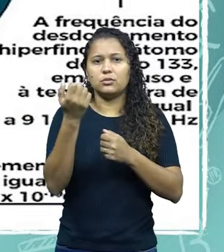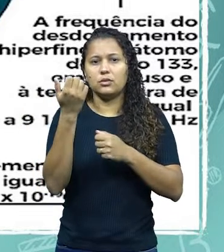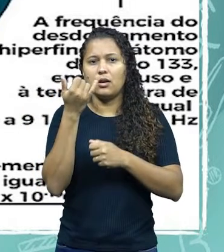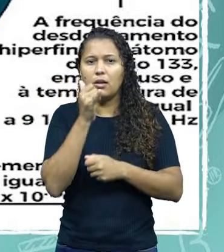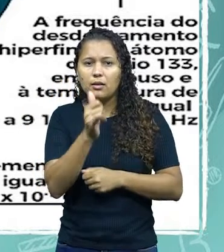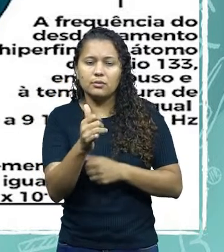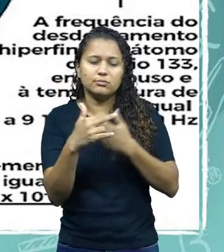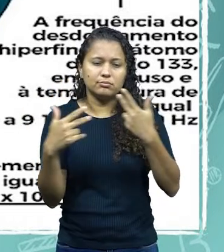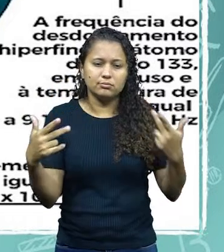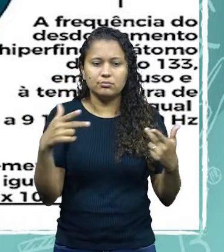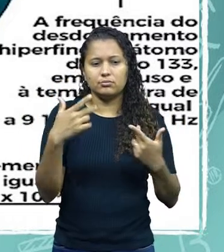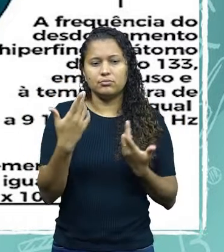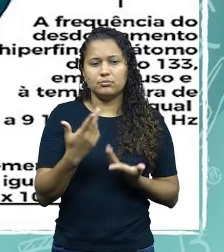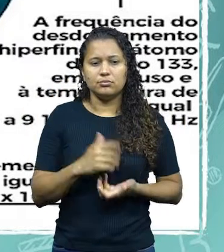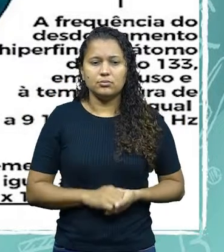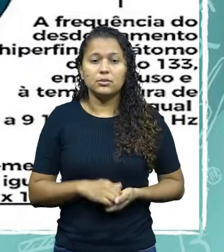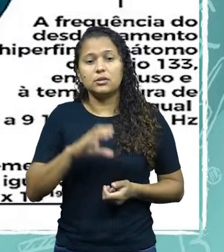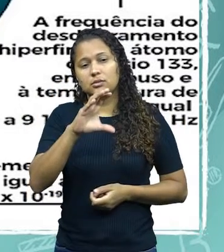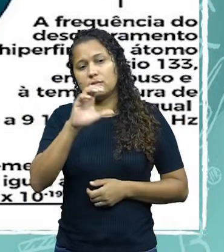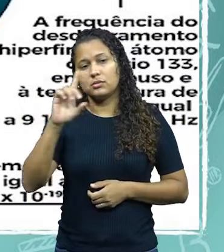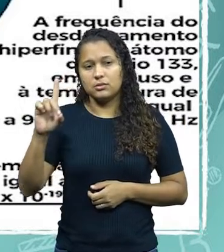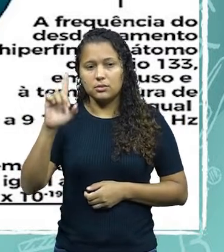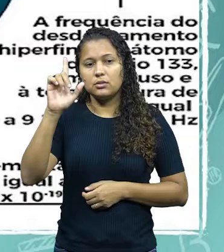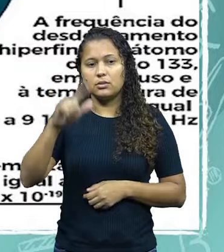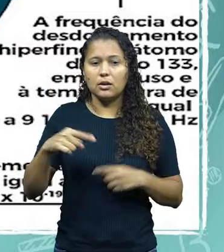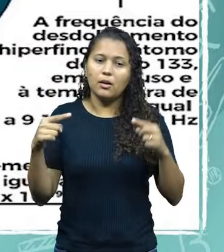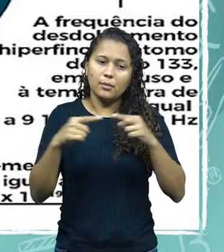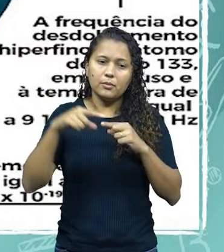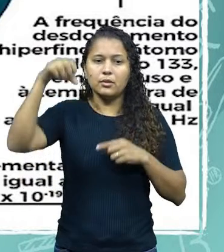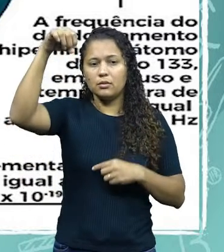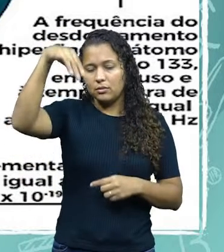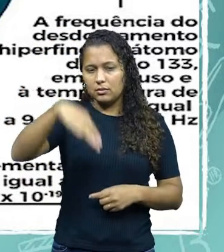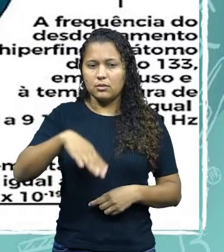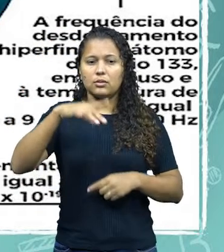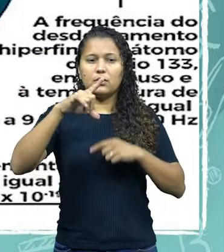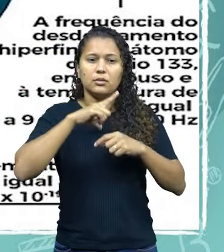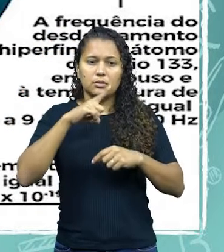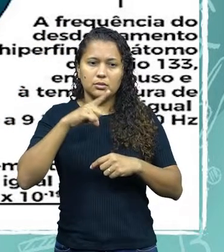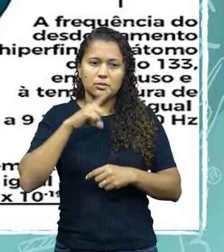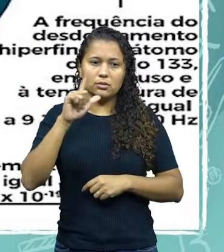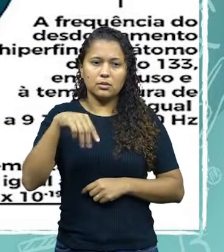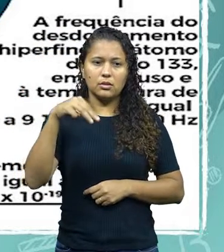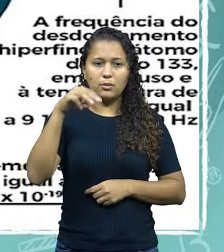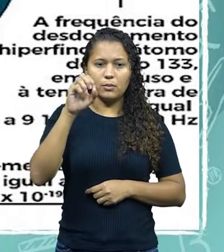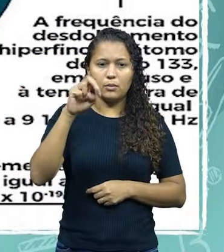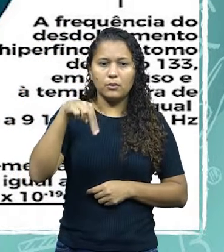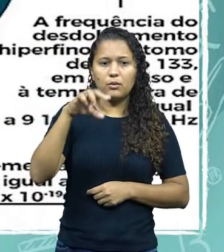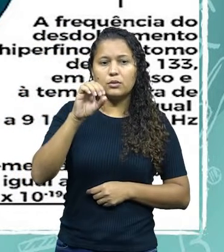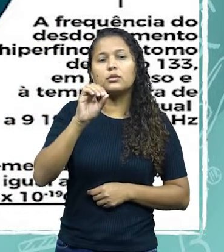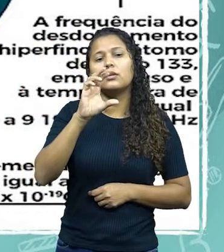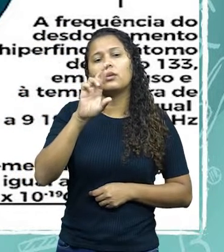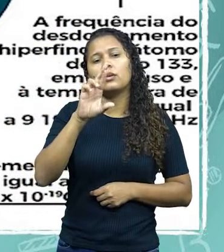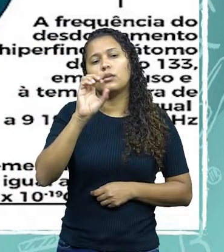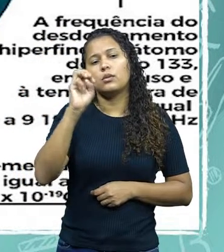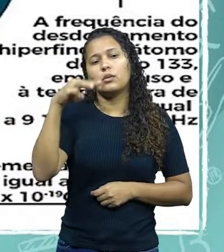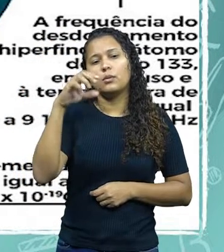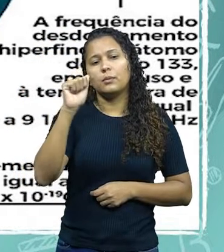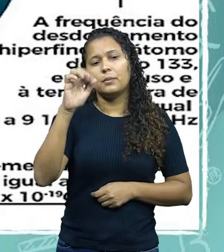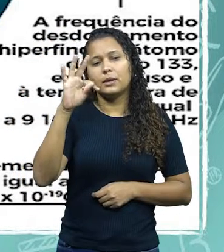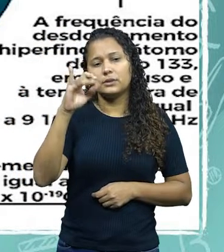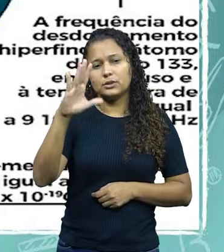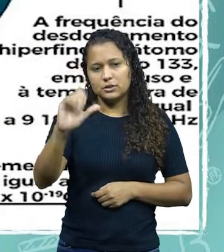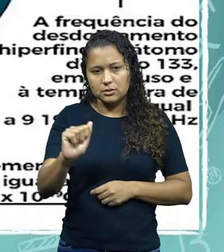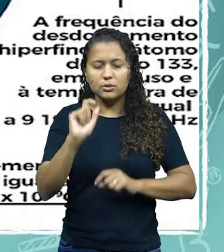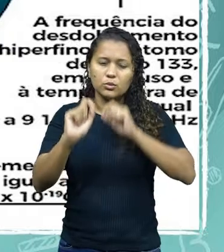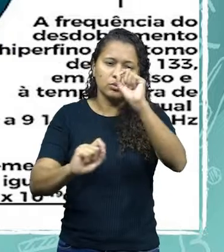que equivale à eficiência luminosa da radiação monocromática de frequência, que é